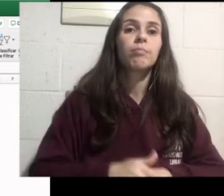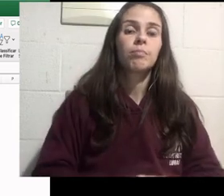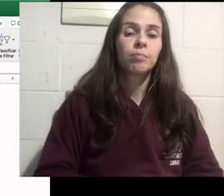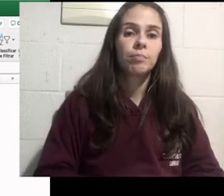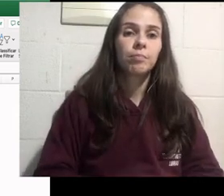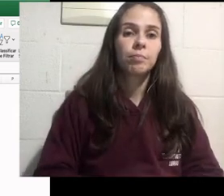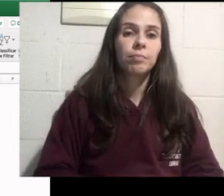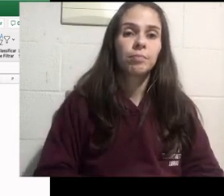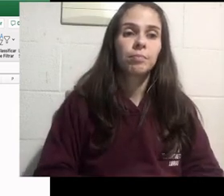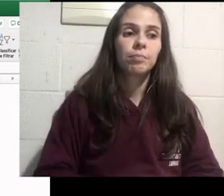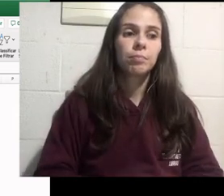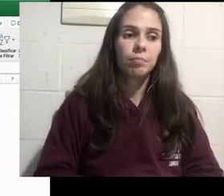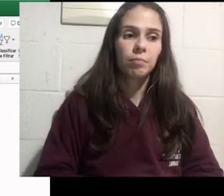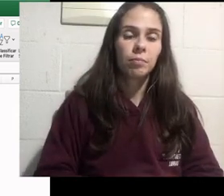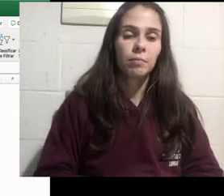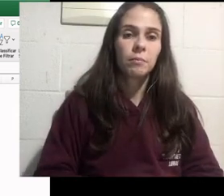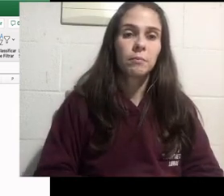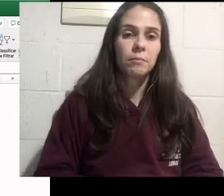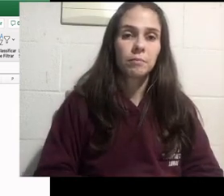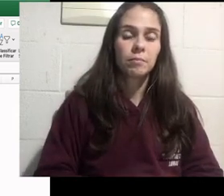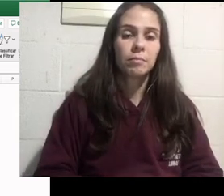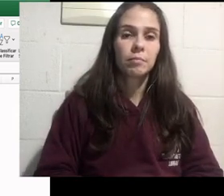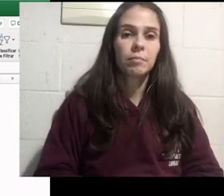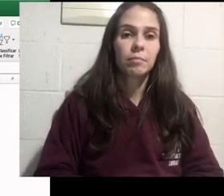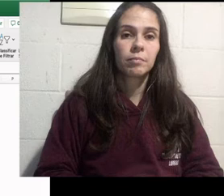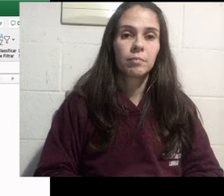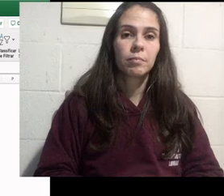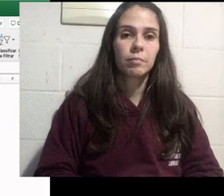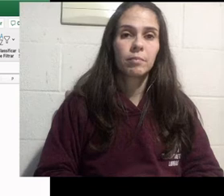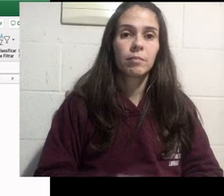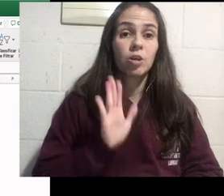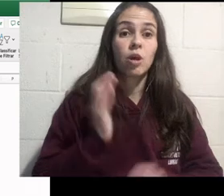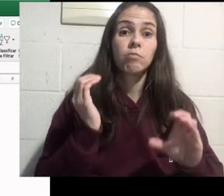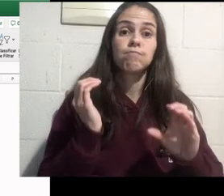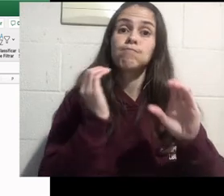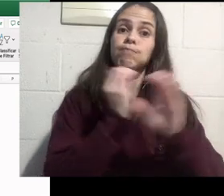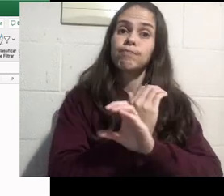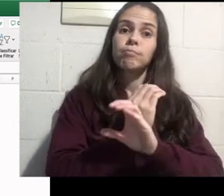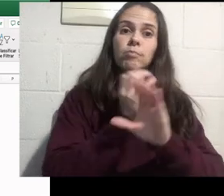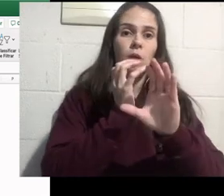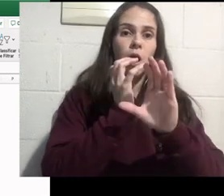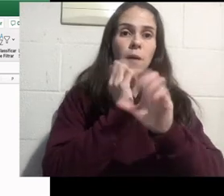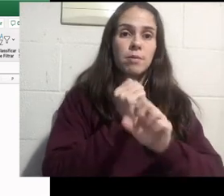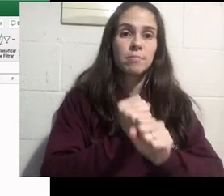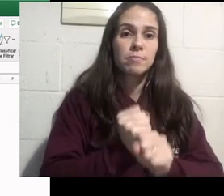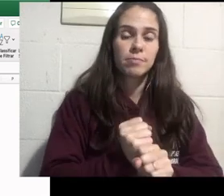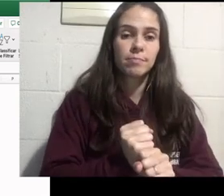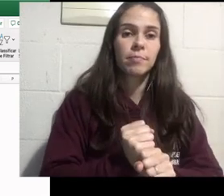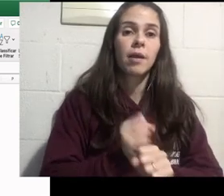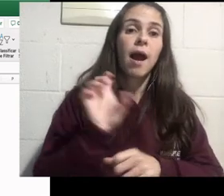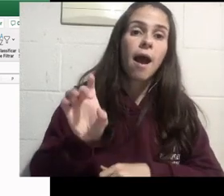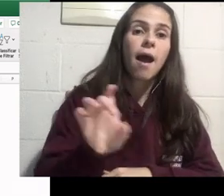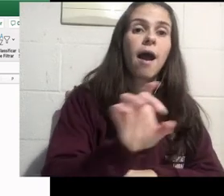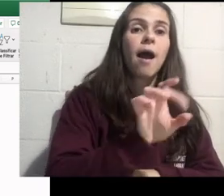334,56, que é o custo total, dividido pelo 80. Então, eu já tenho aqui automaticamente preenchido, então, o custo de materiais diretos por